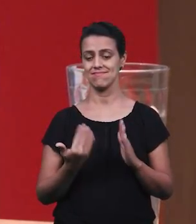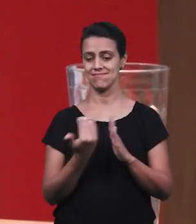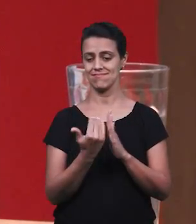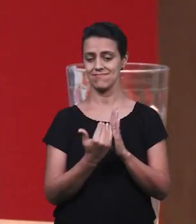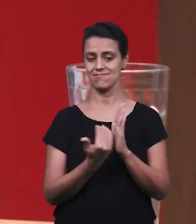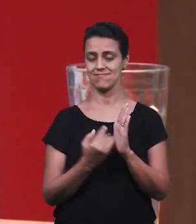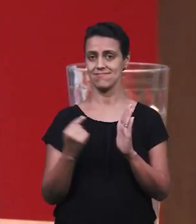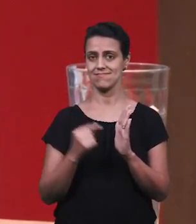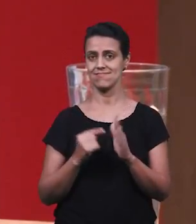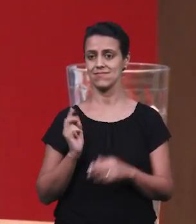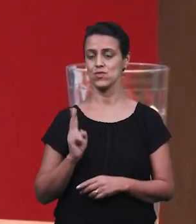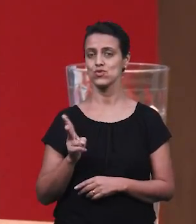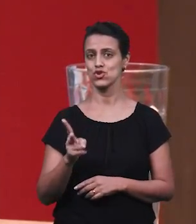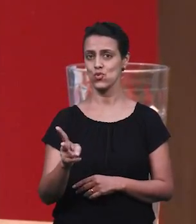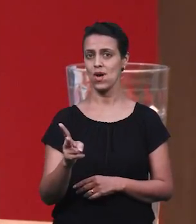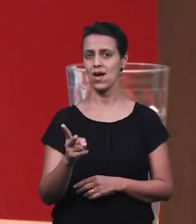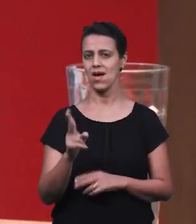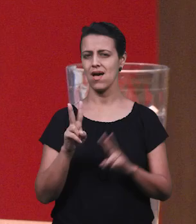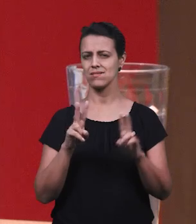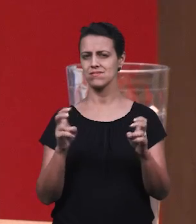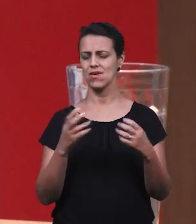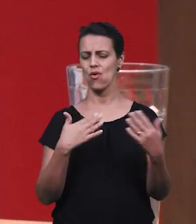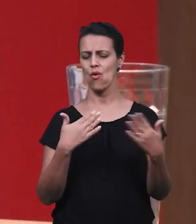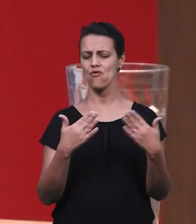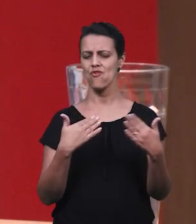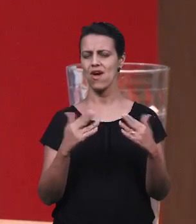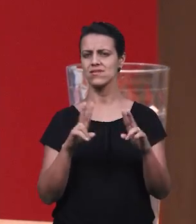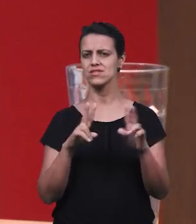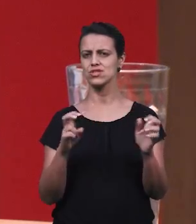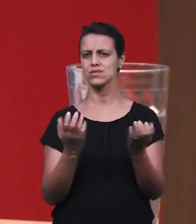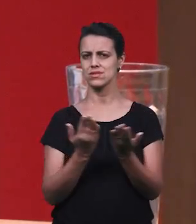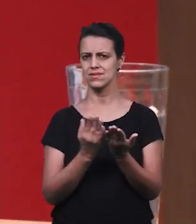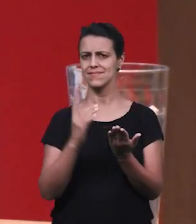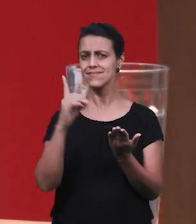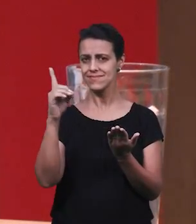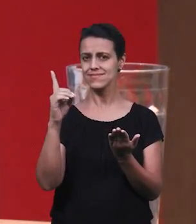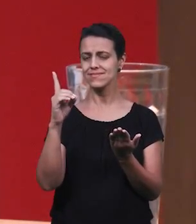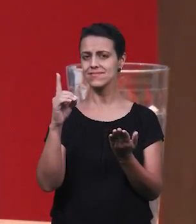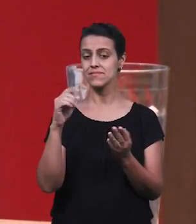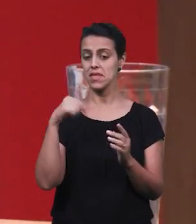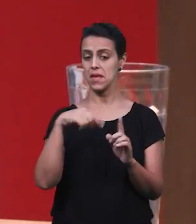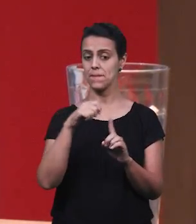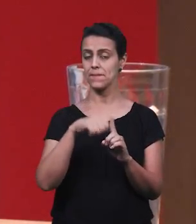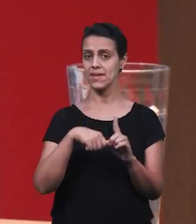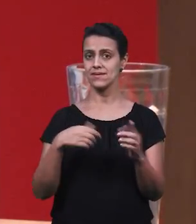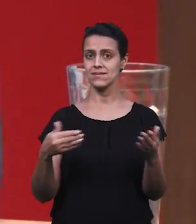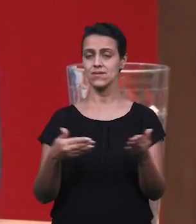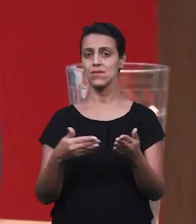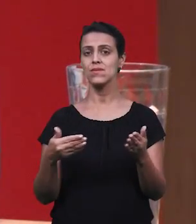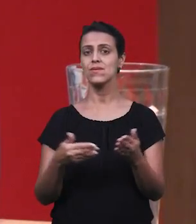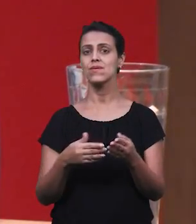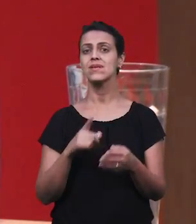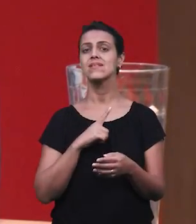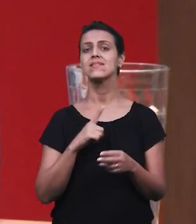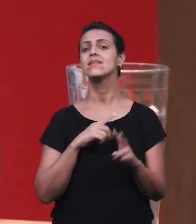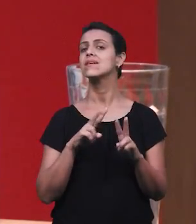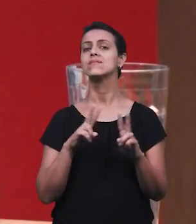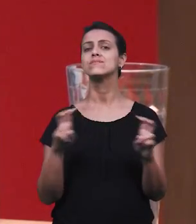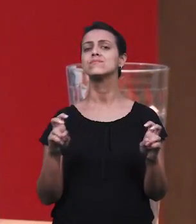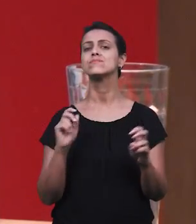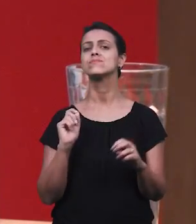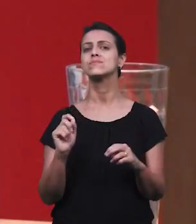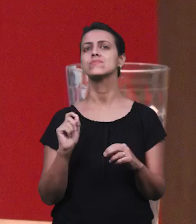programa de conversas bíblicas e esse mês nós vamos abordar o nosso assunto